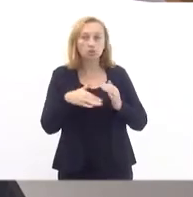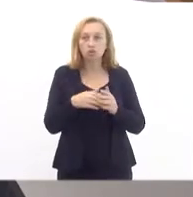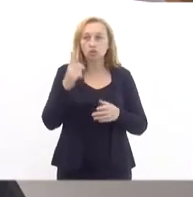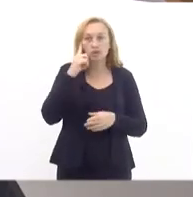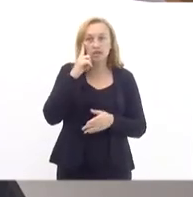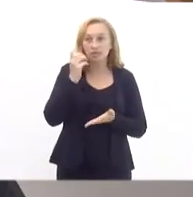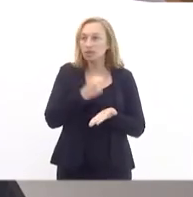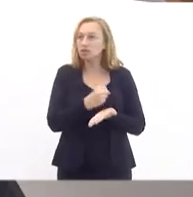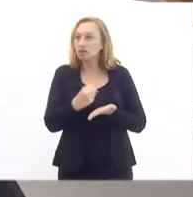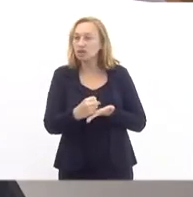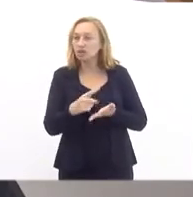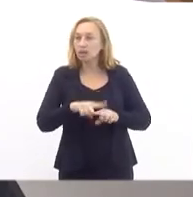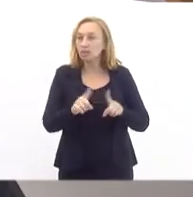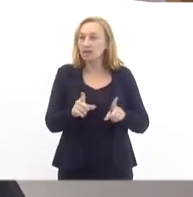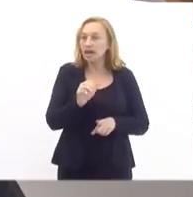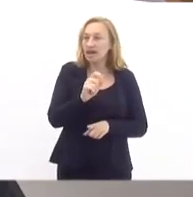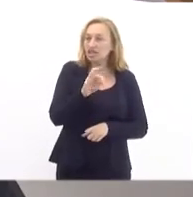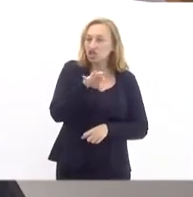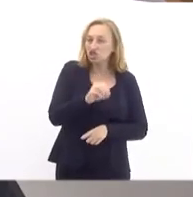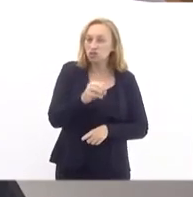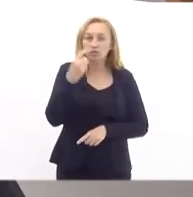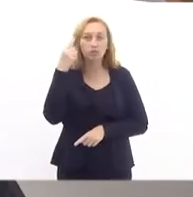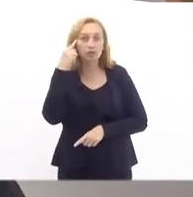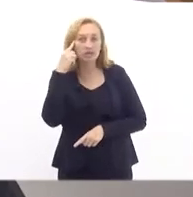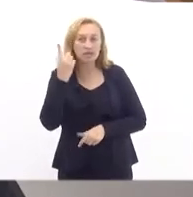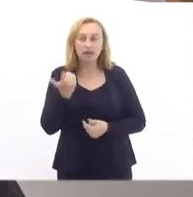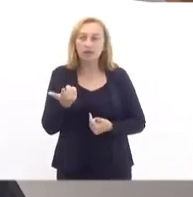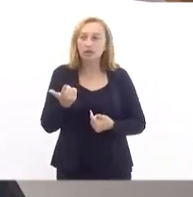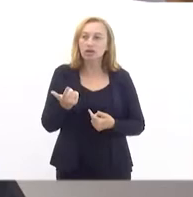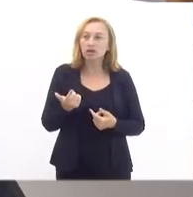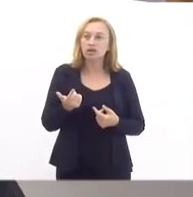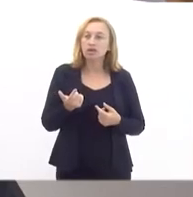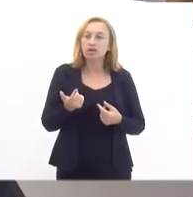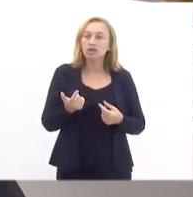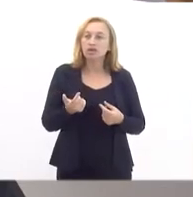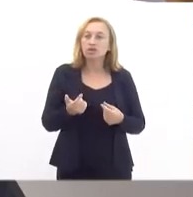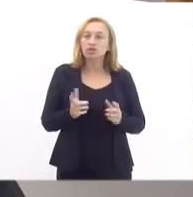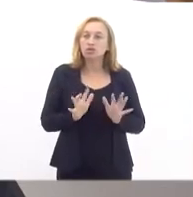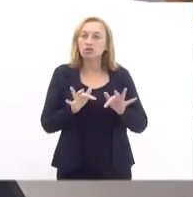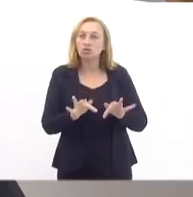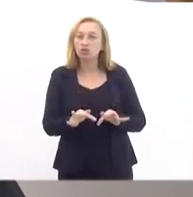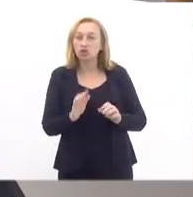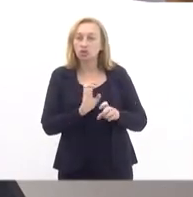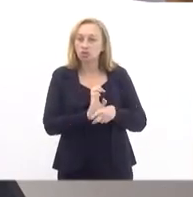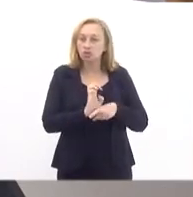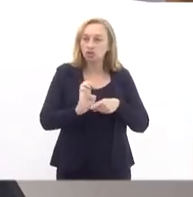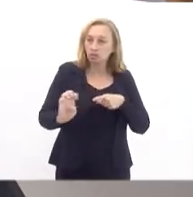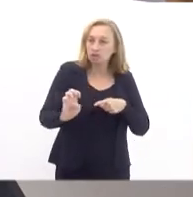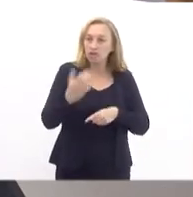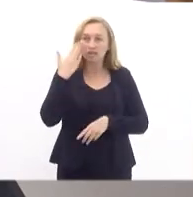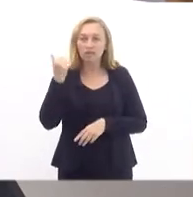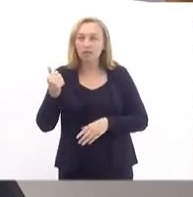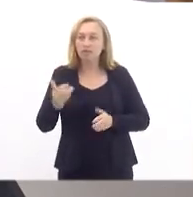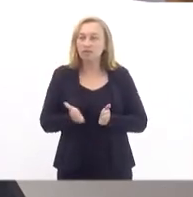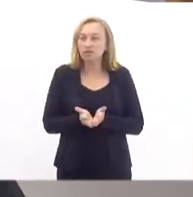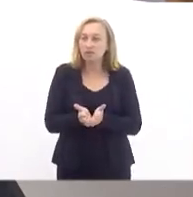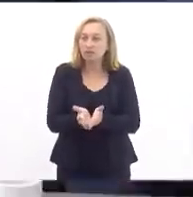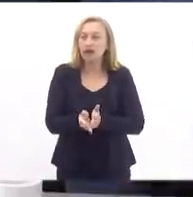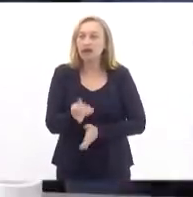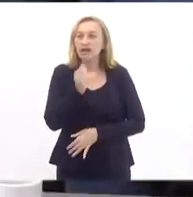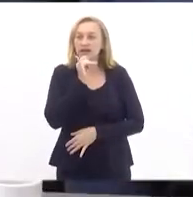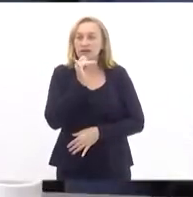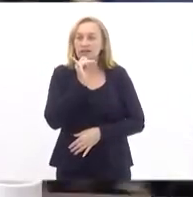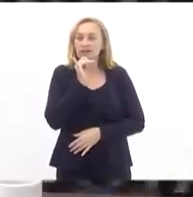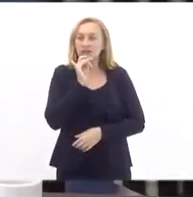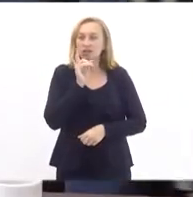mas como esse aditivo está sendo refletido, para esses fins desse expresso, a gente sabe que quando nas barcas, por exemplo, mesmo